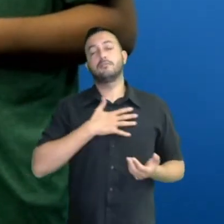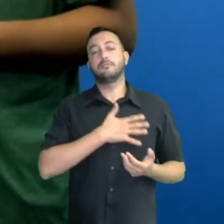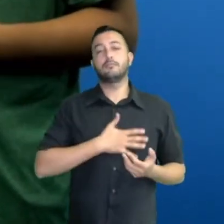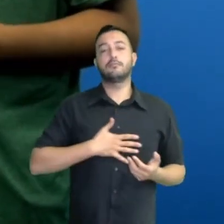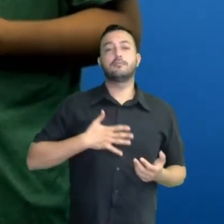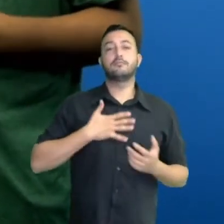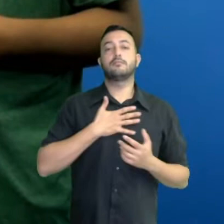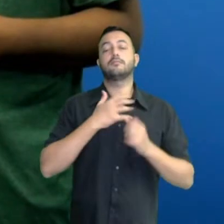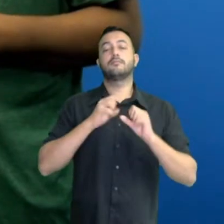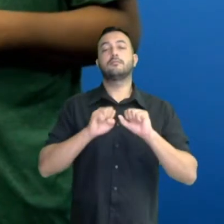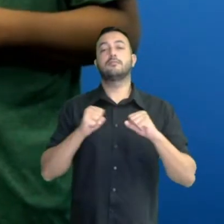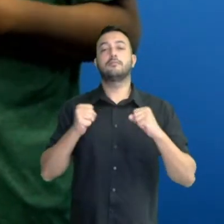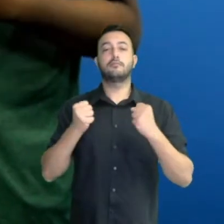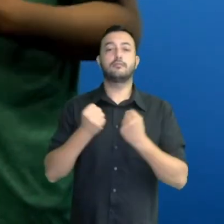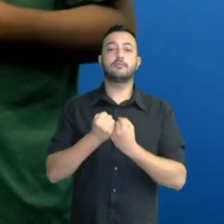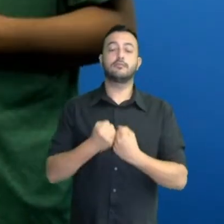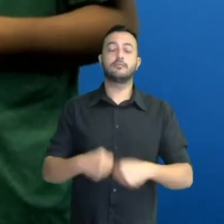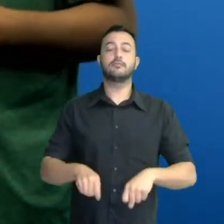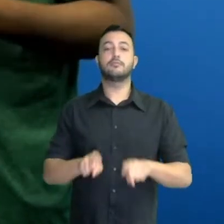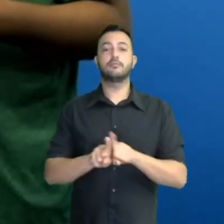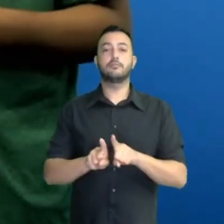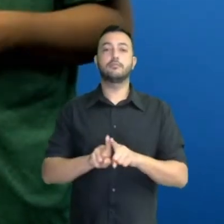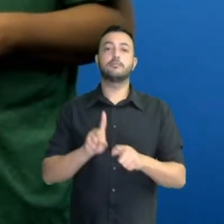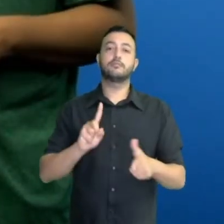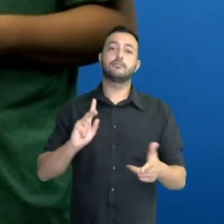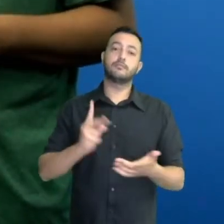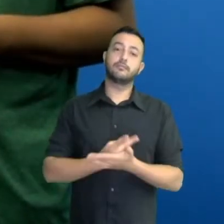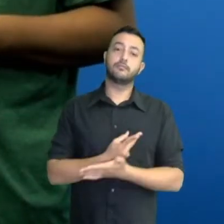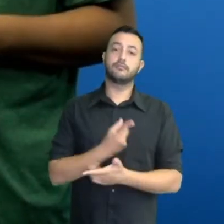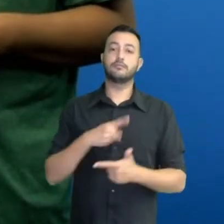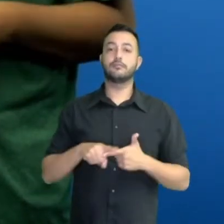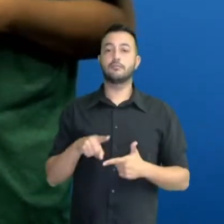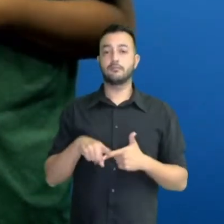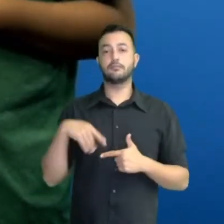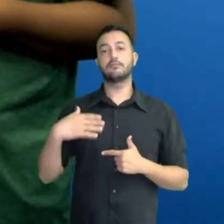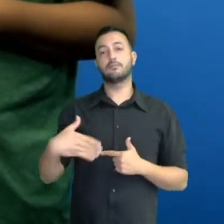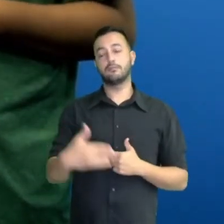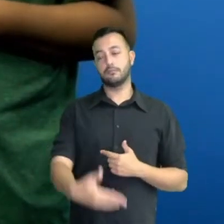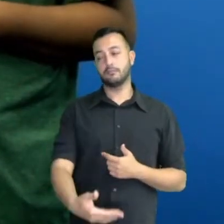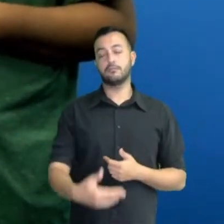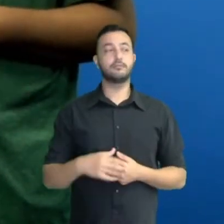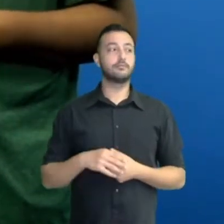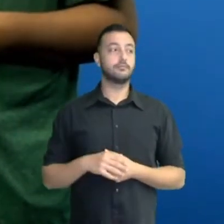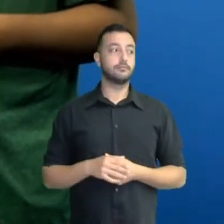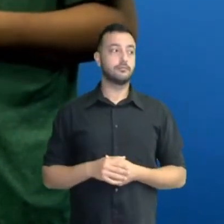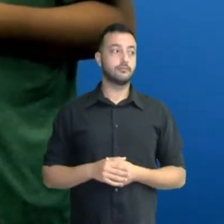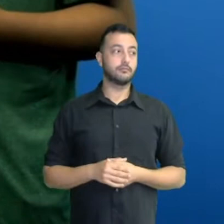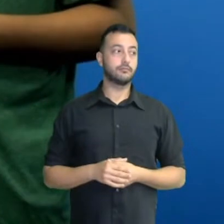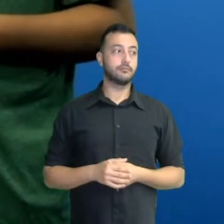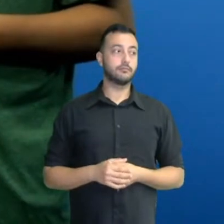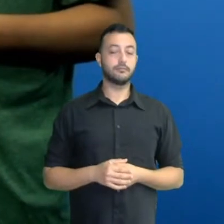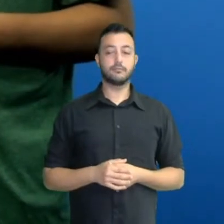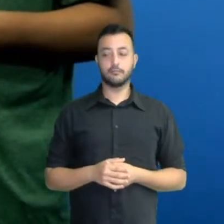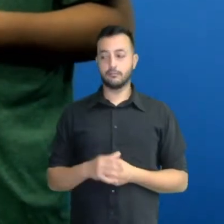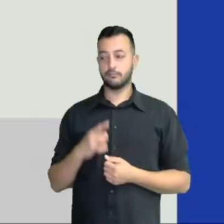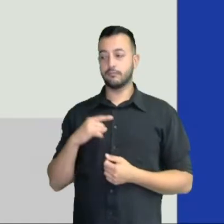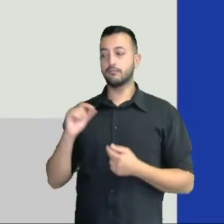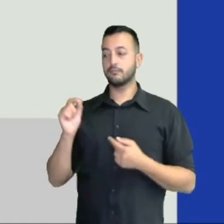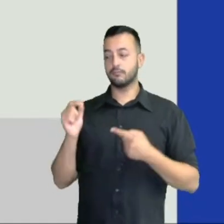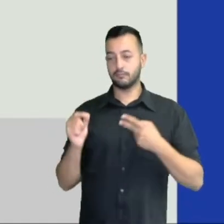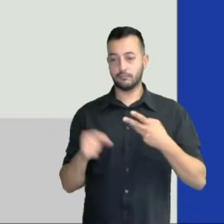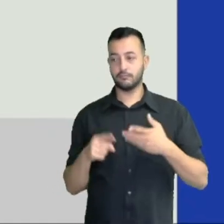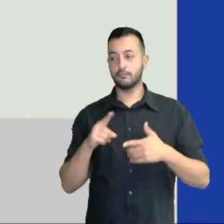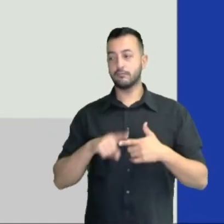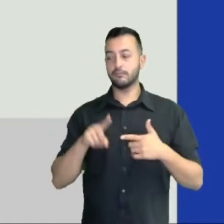social e acaba correndo problemas, como que a gente vai ver mais adiante. E são esses aqui, os